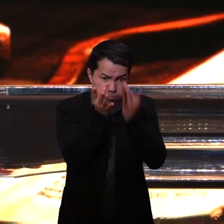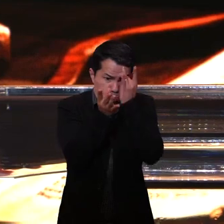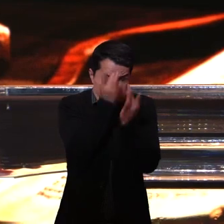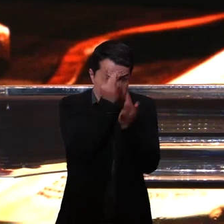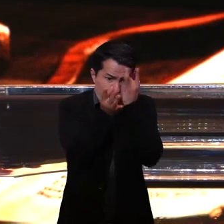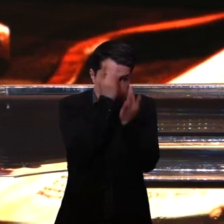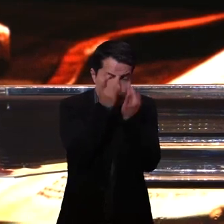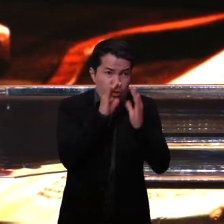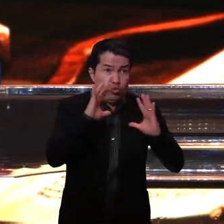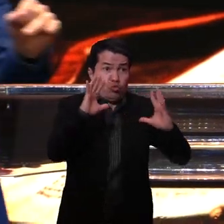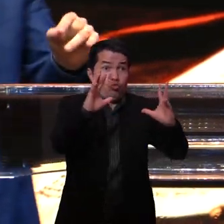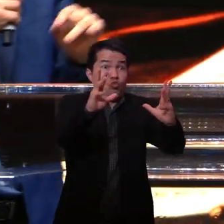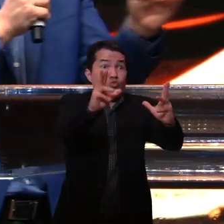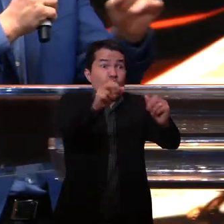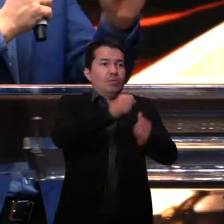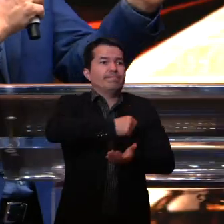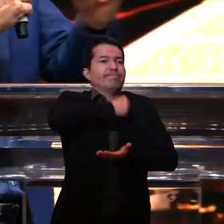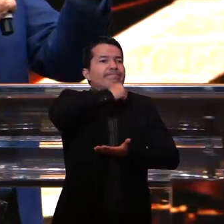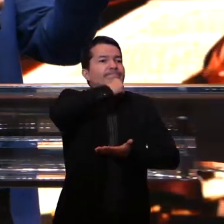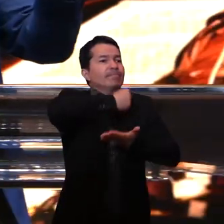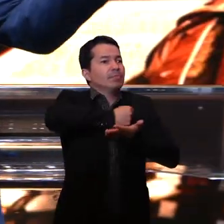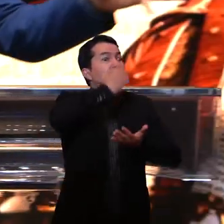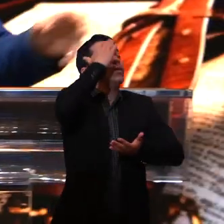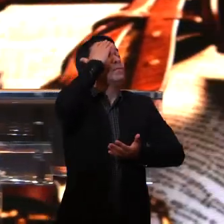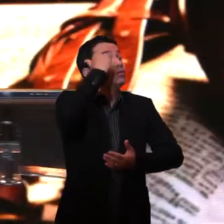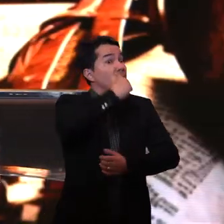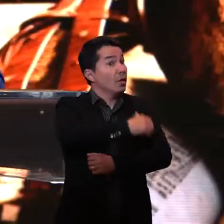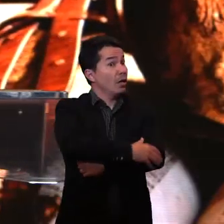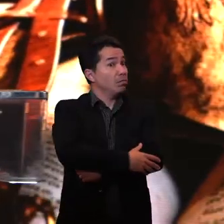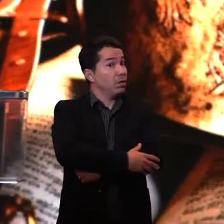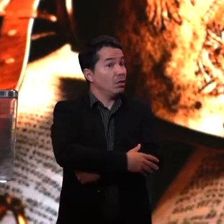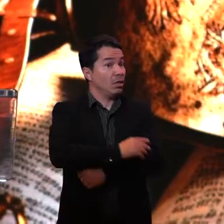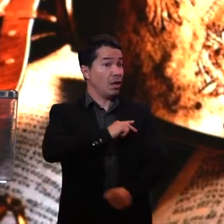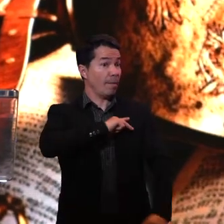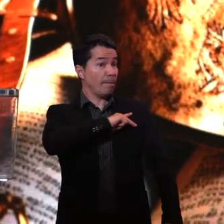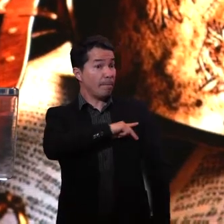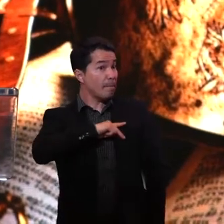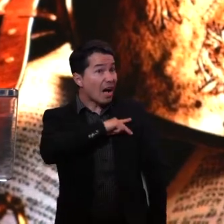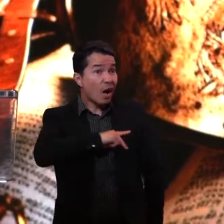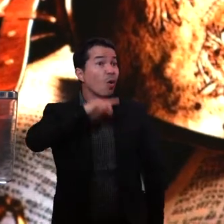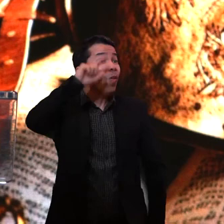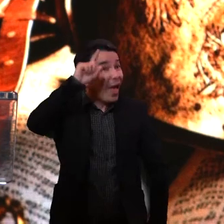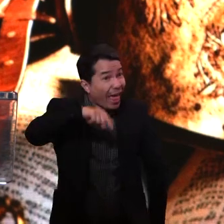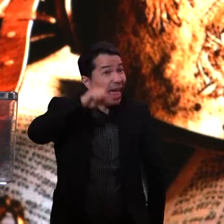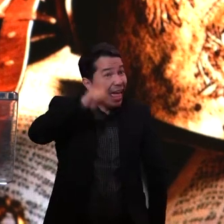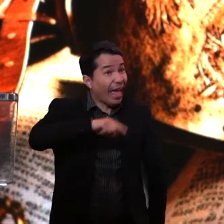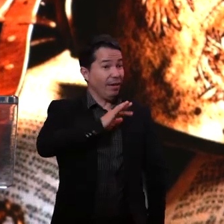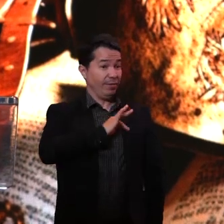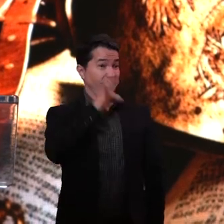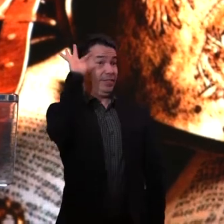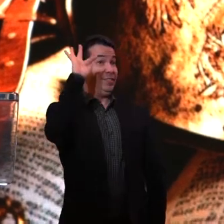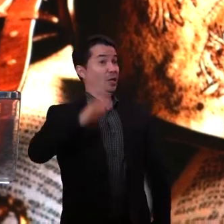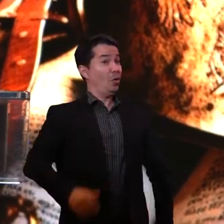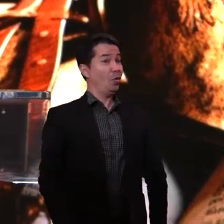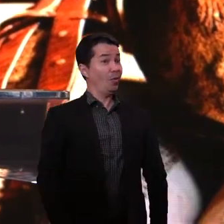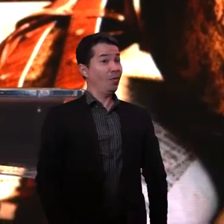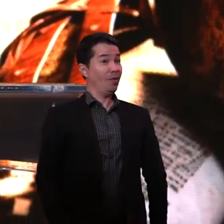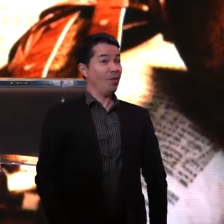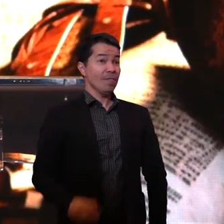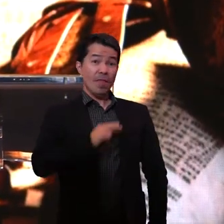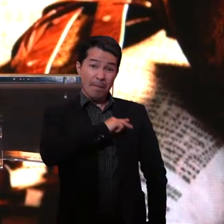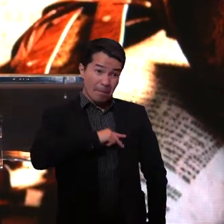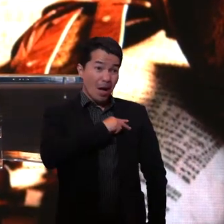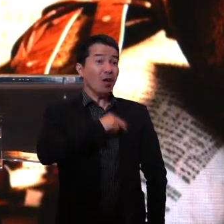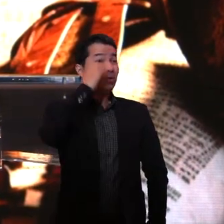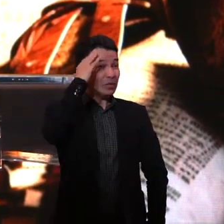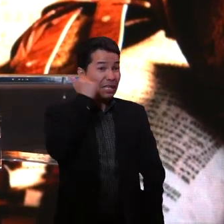minuciosamente. Essa era a realidade de Paulo, alguém que buscava Deus dessa maneira, com as suas